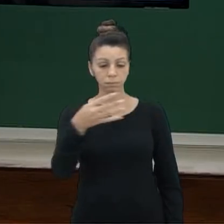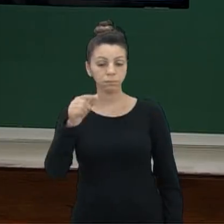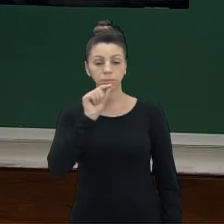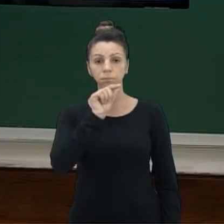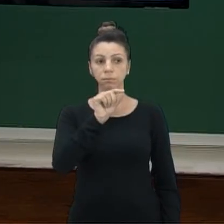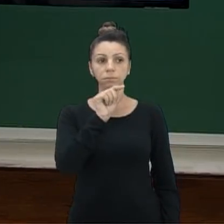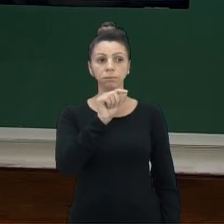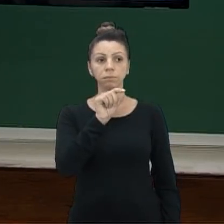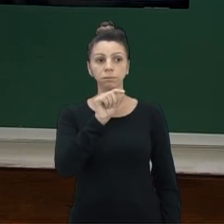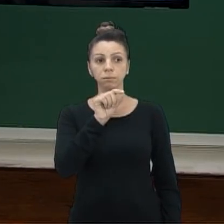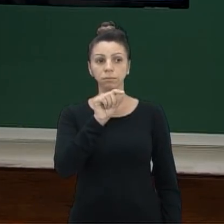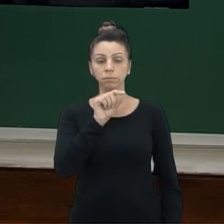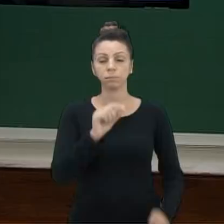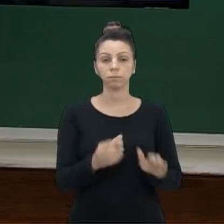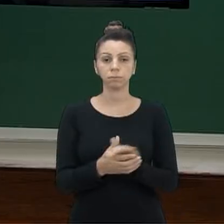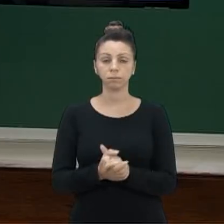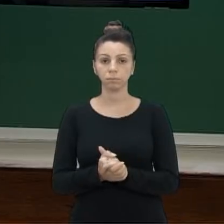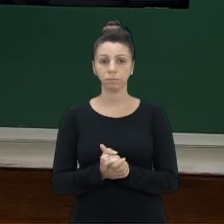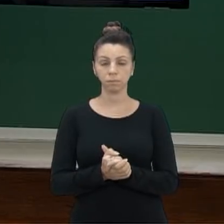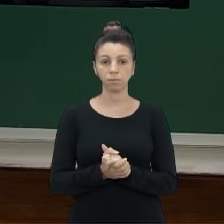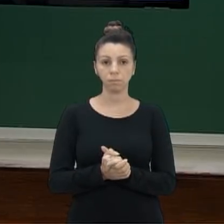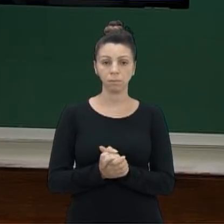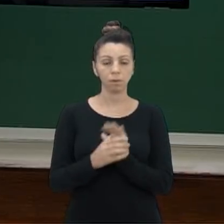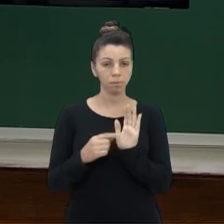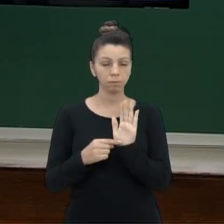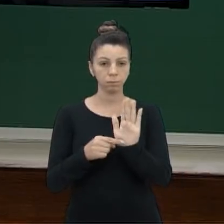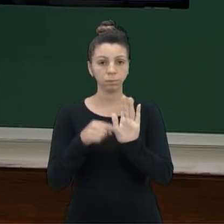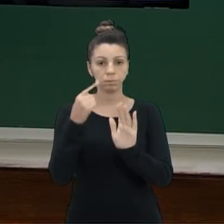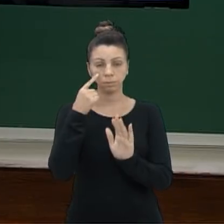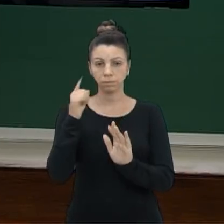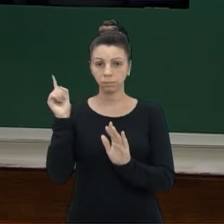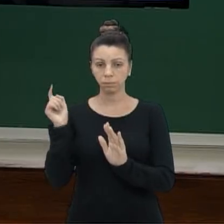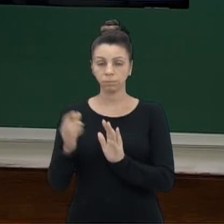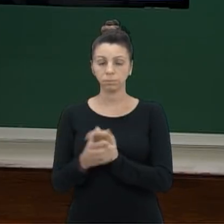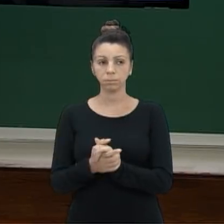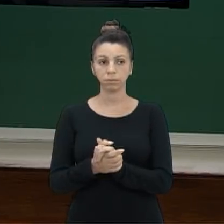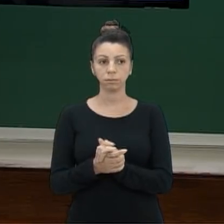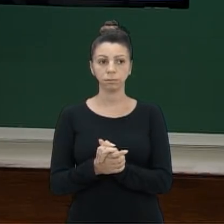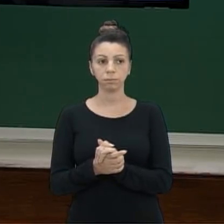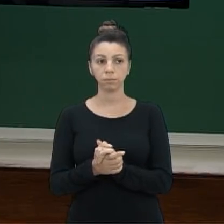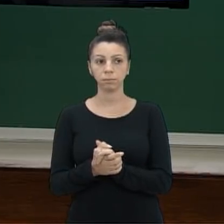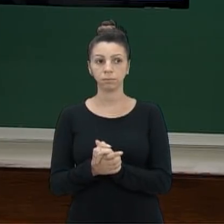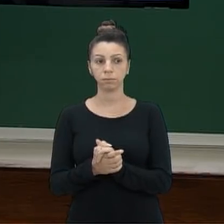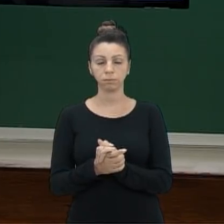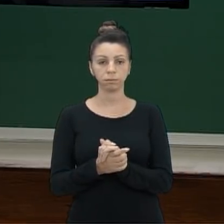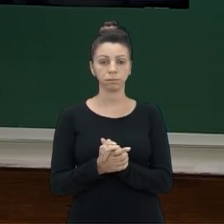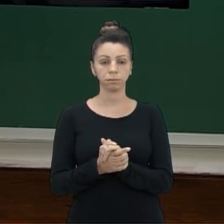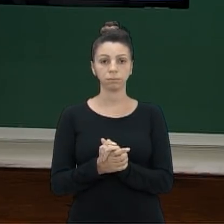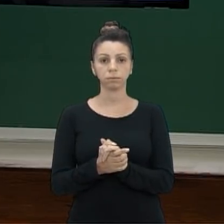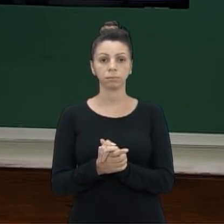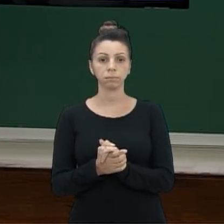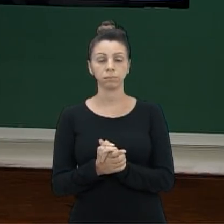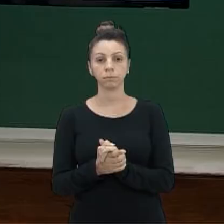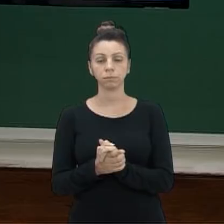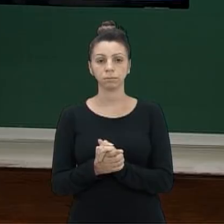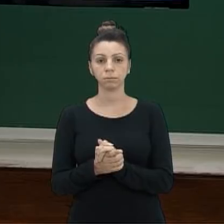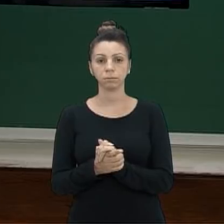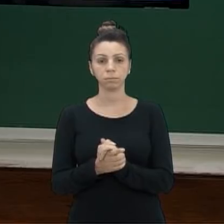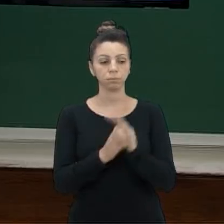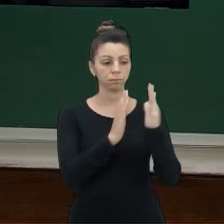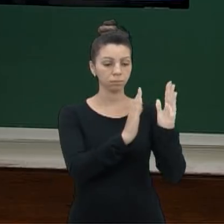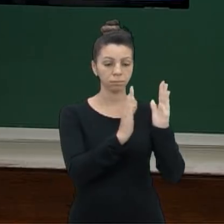passada, eu coloquei ela aqui de volta para os senhores, que era quilograma, hectograma, decagrama,